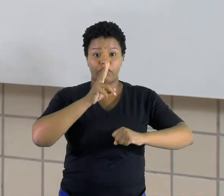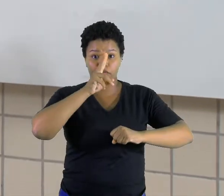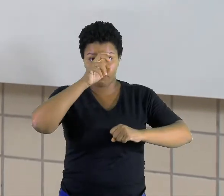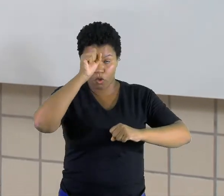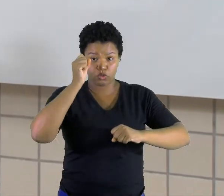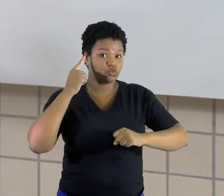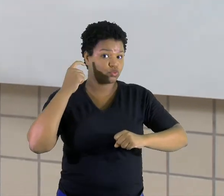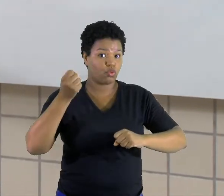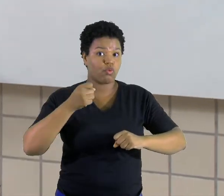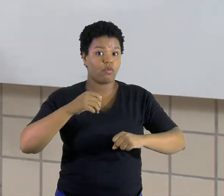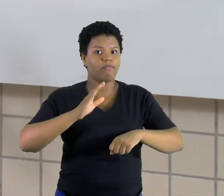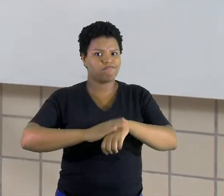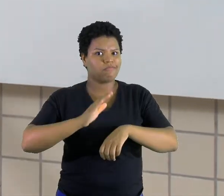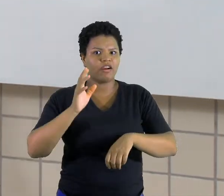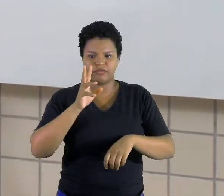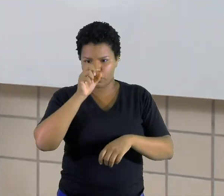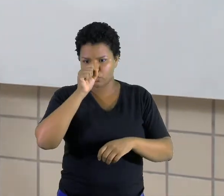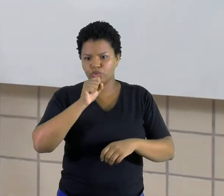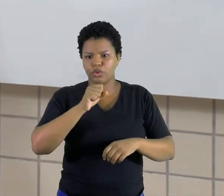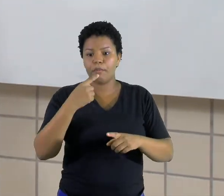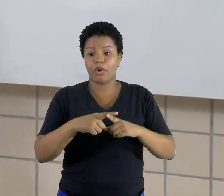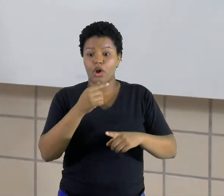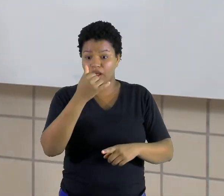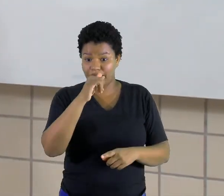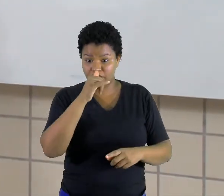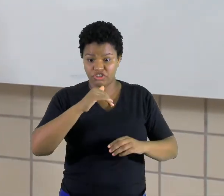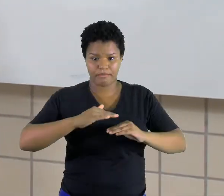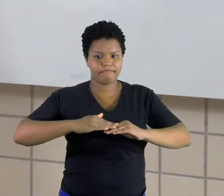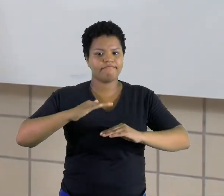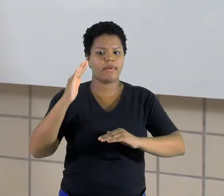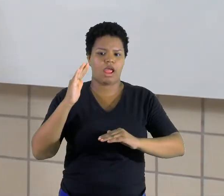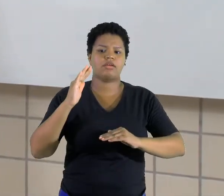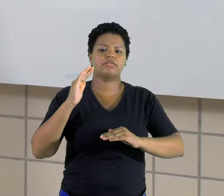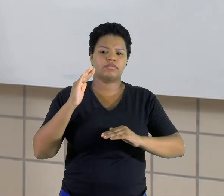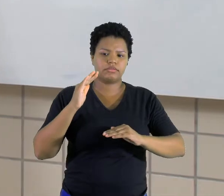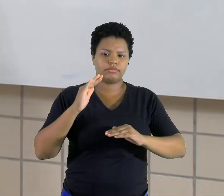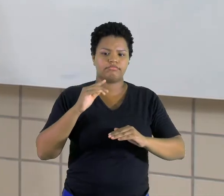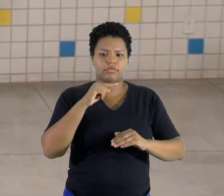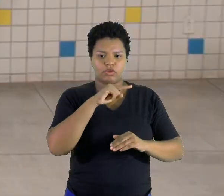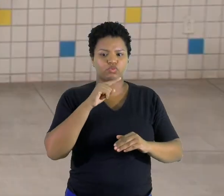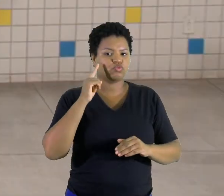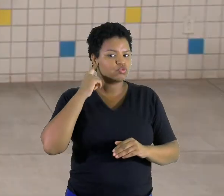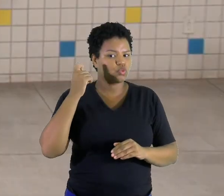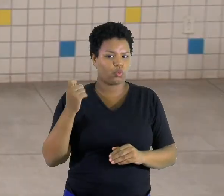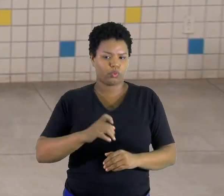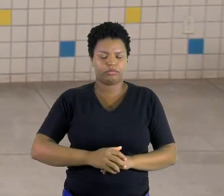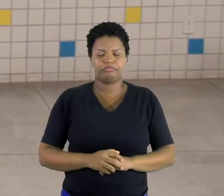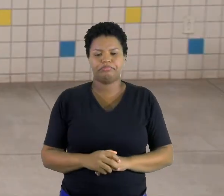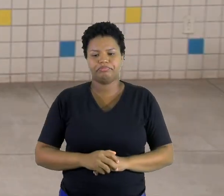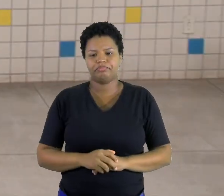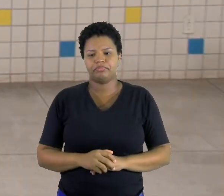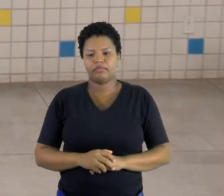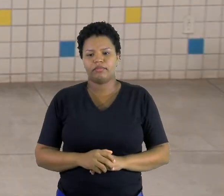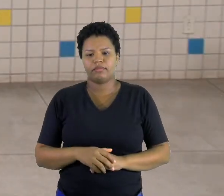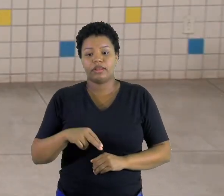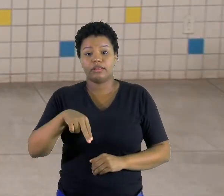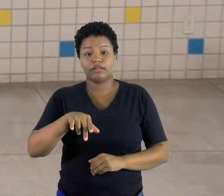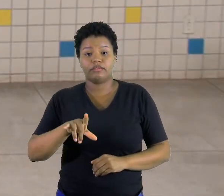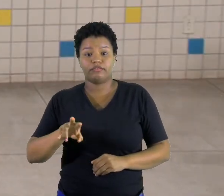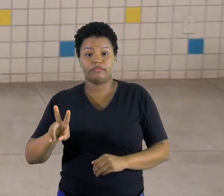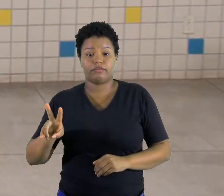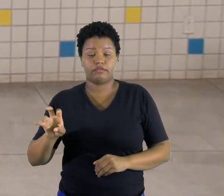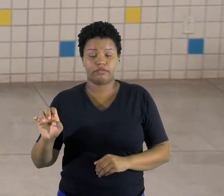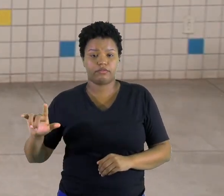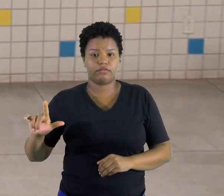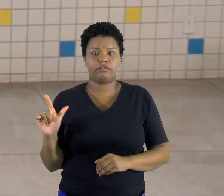Maior, porque a energia está maior, né? Ali daquele som. O nível sonoro, tá? É uma grandeza